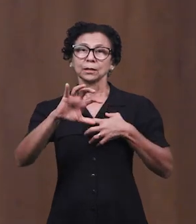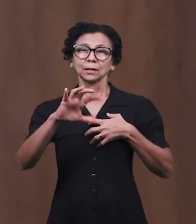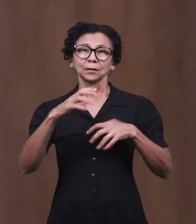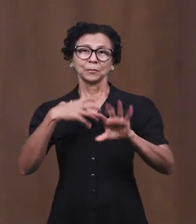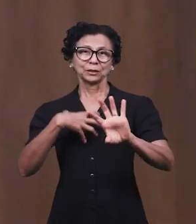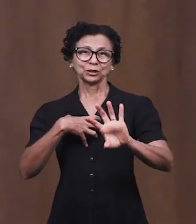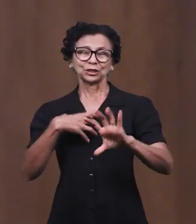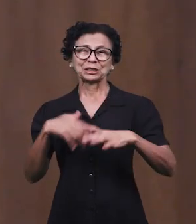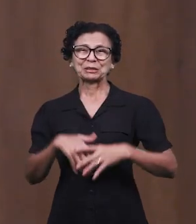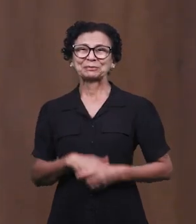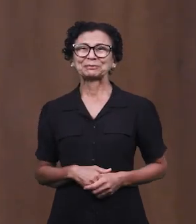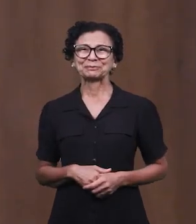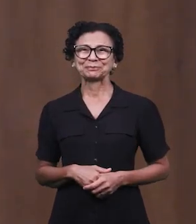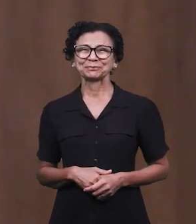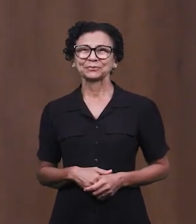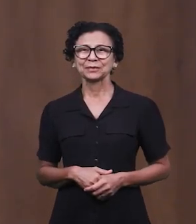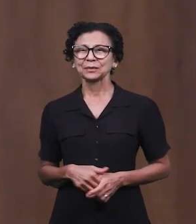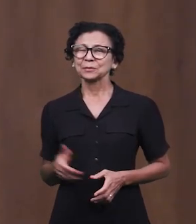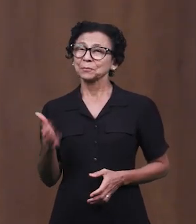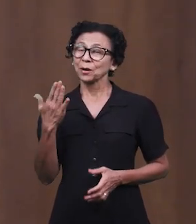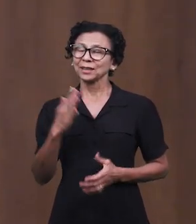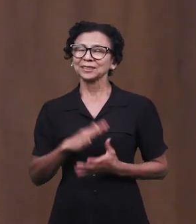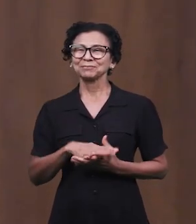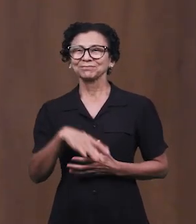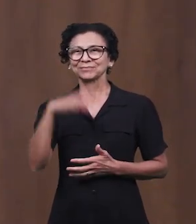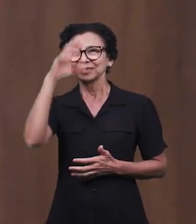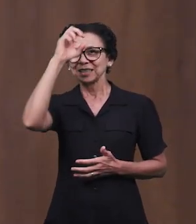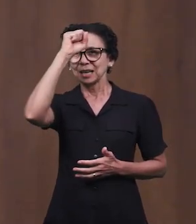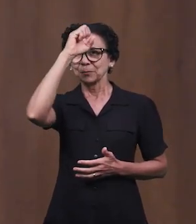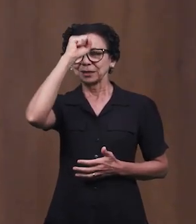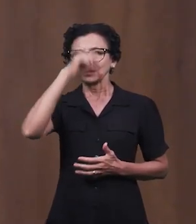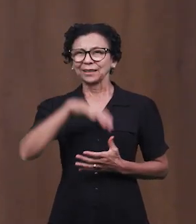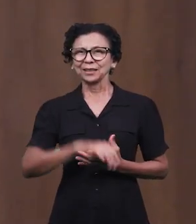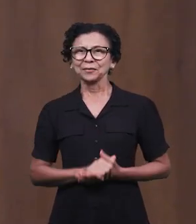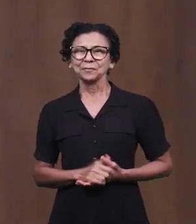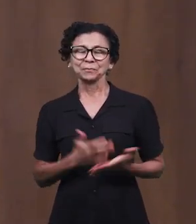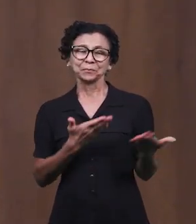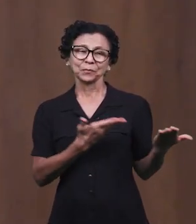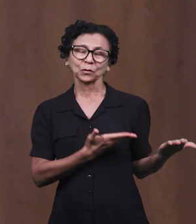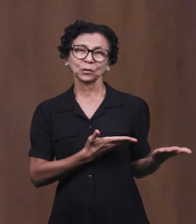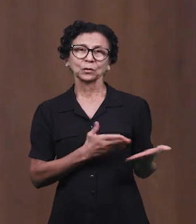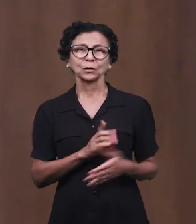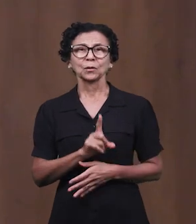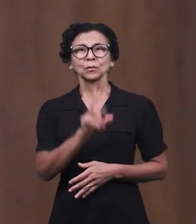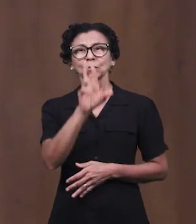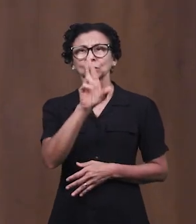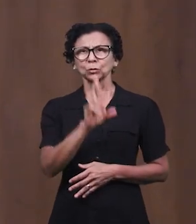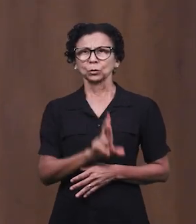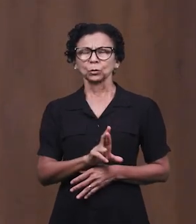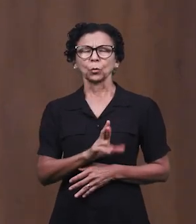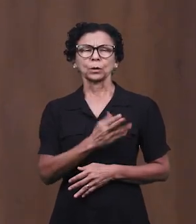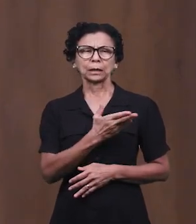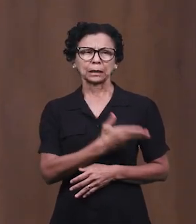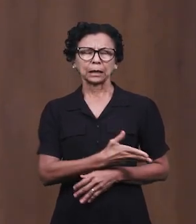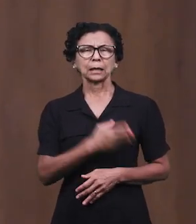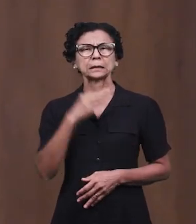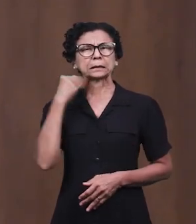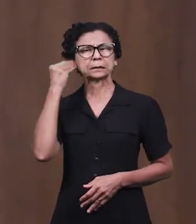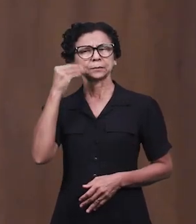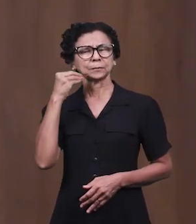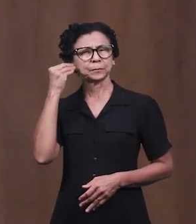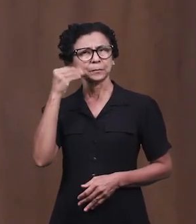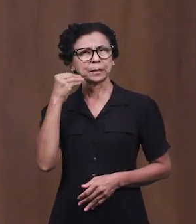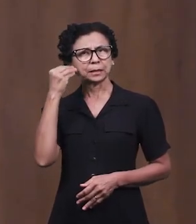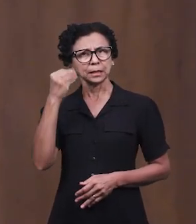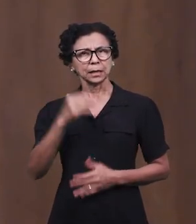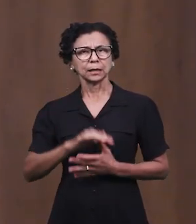para aprendermos e refletirmos ao lado da doutora Carla, uma voz experiente e comprometida com a causa